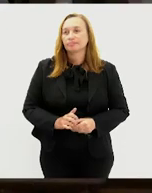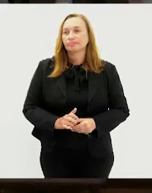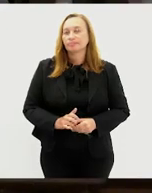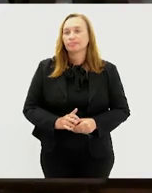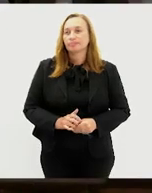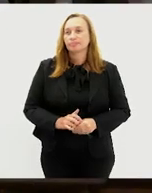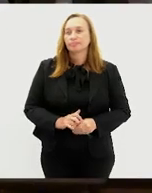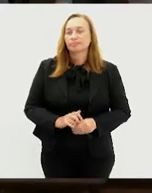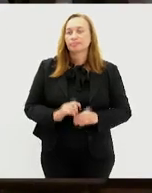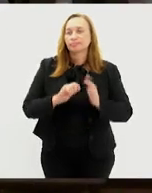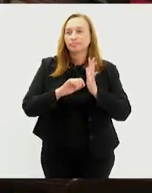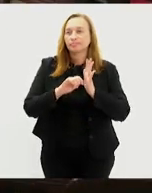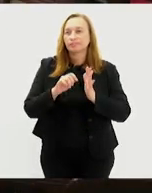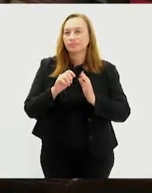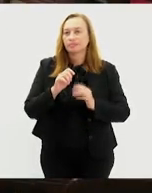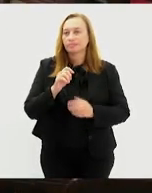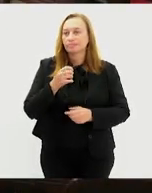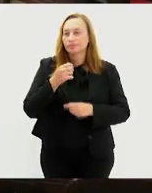o